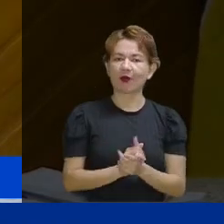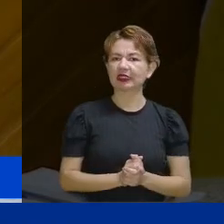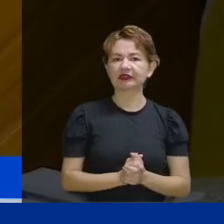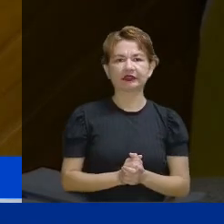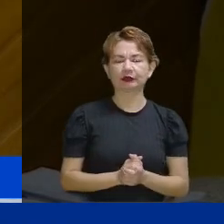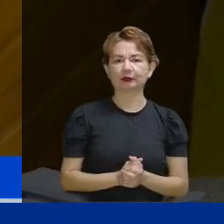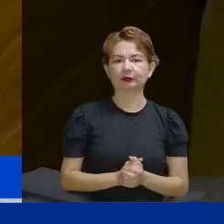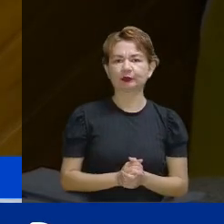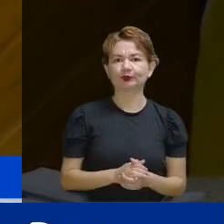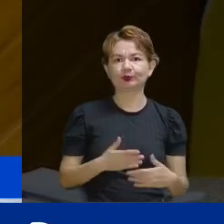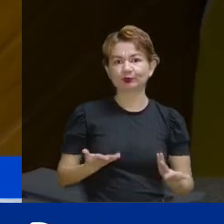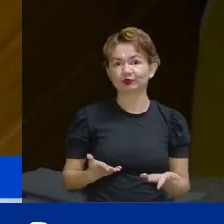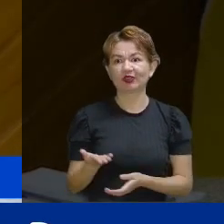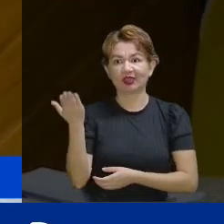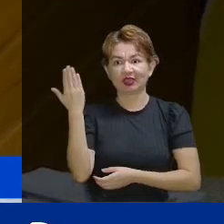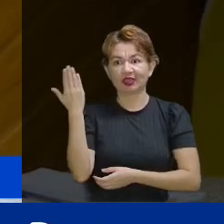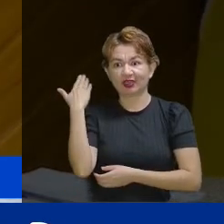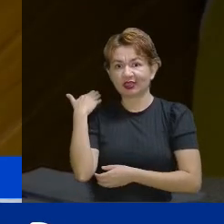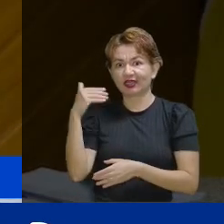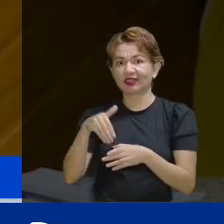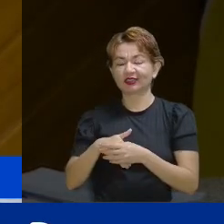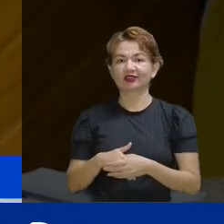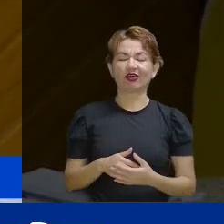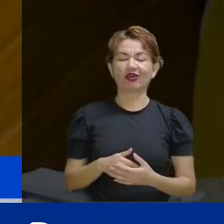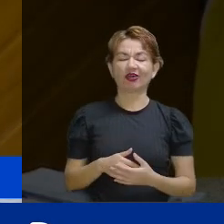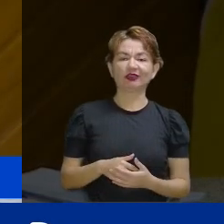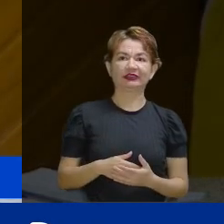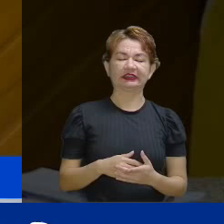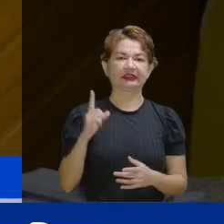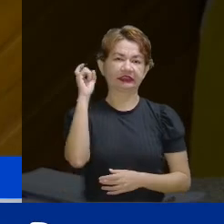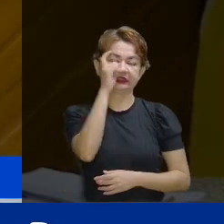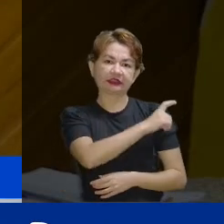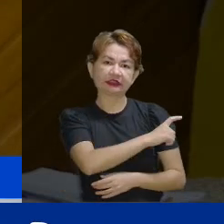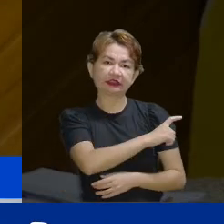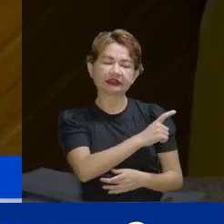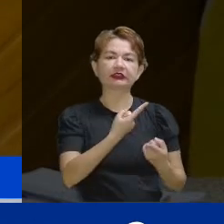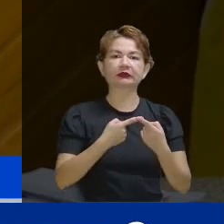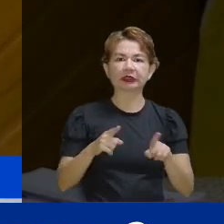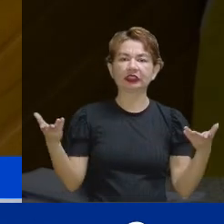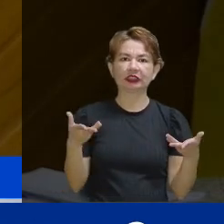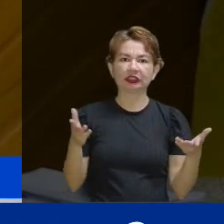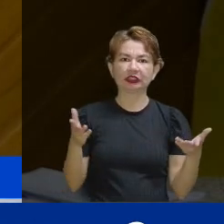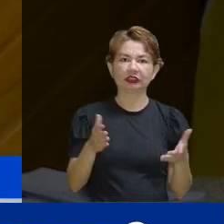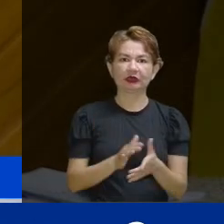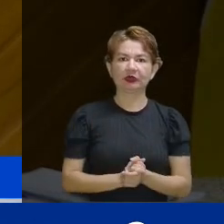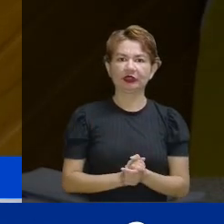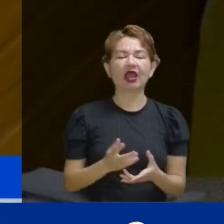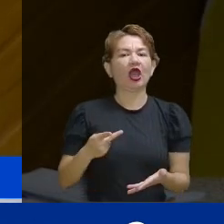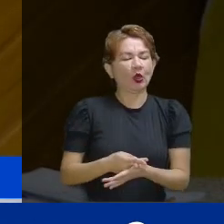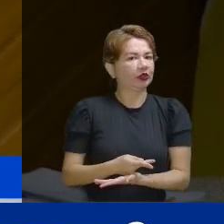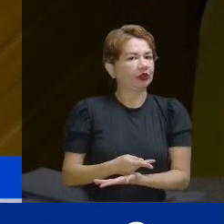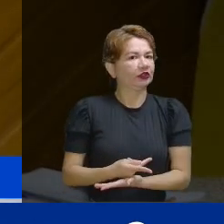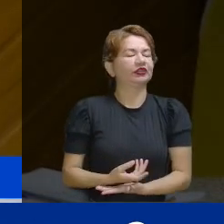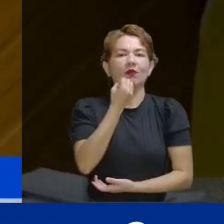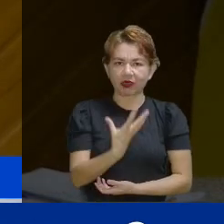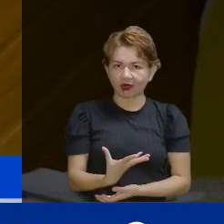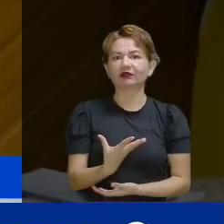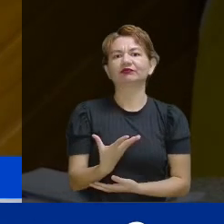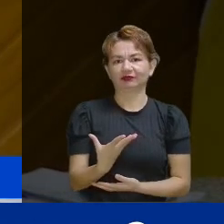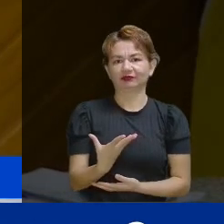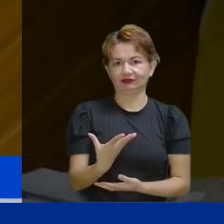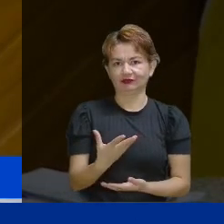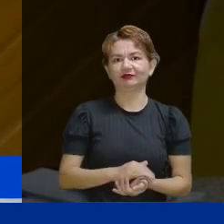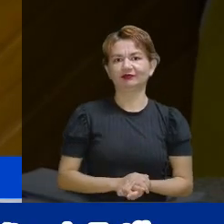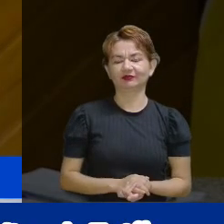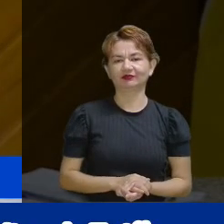outras, porque as últimas eleições foram muito polarizadas e, graças a Deus, elas aconteceram da melhor forma possível. Isso graças